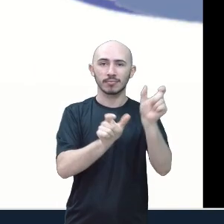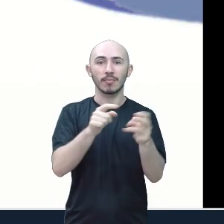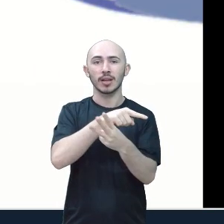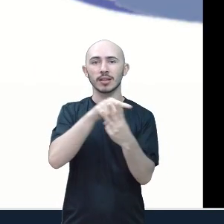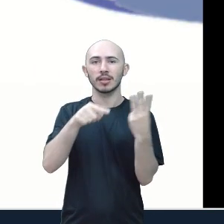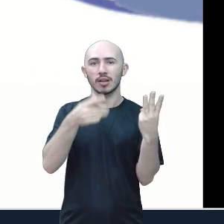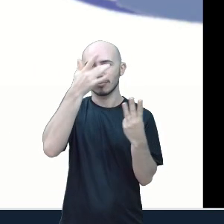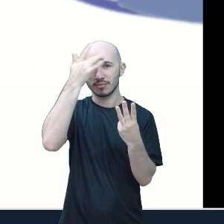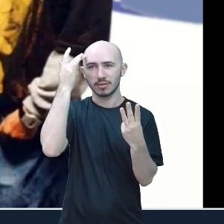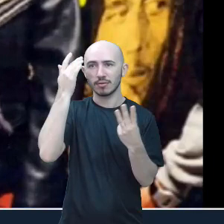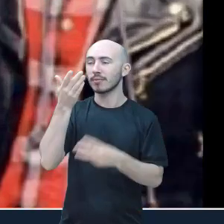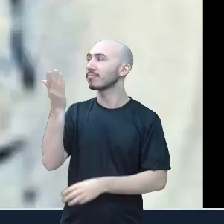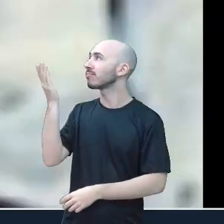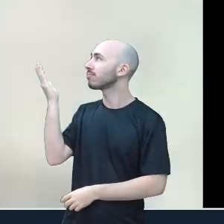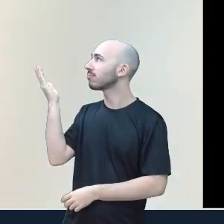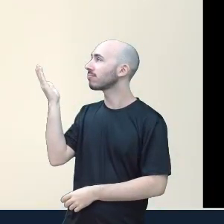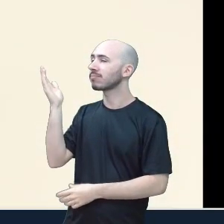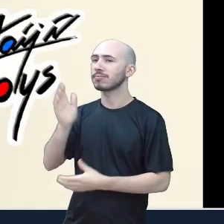3,